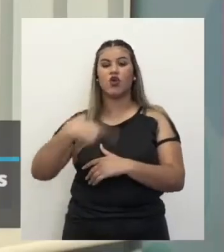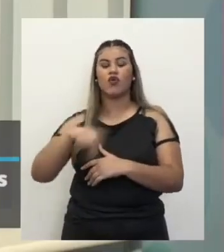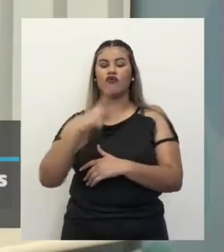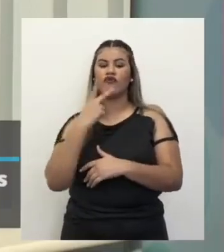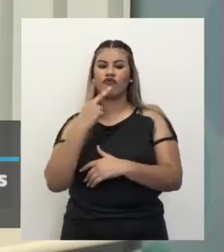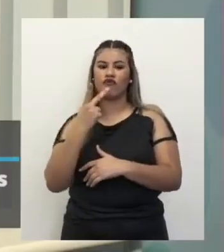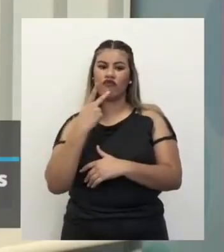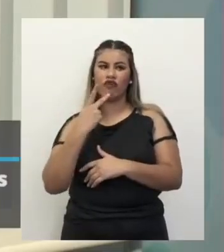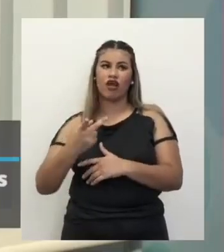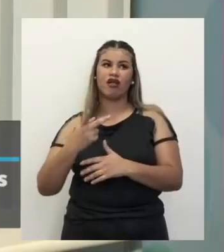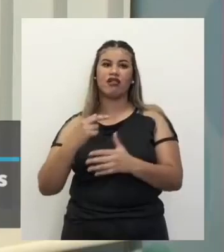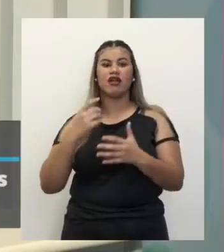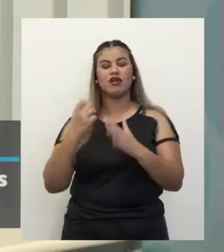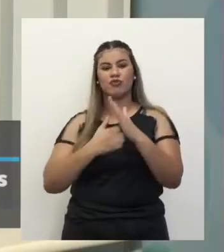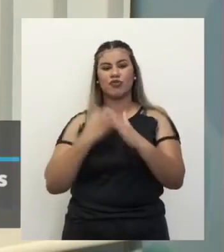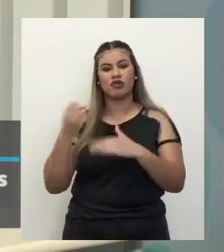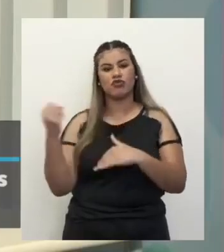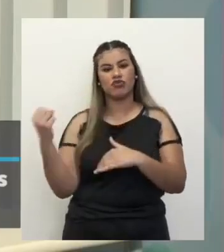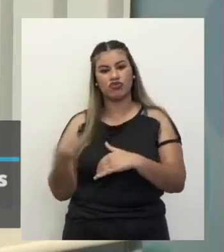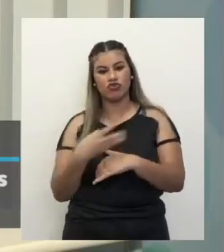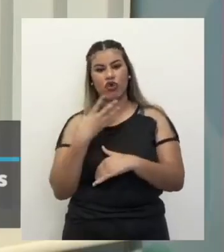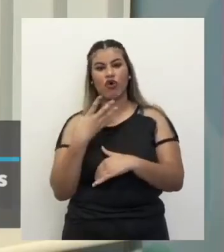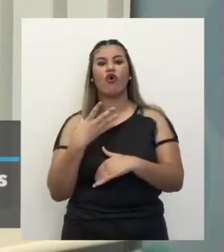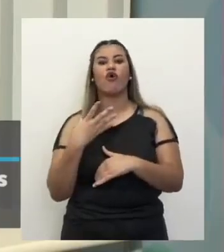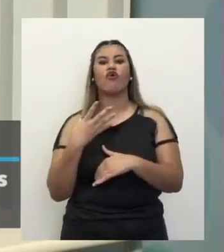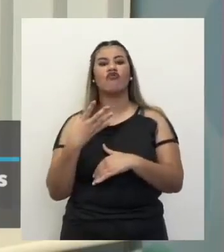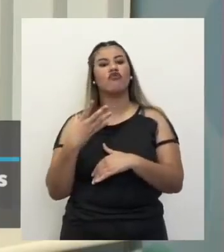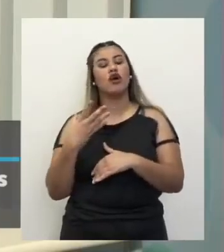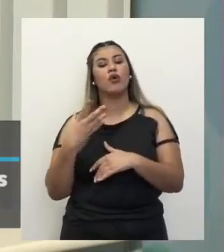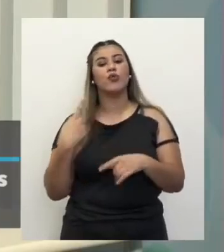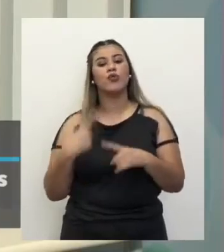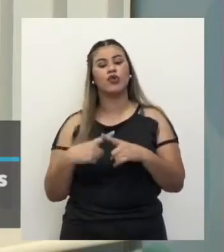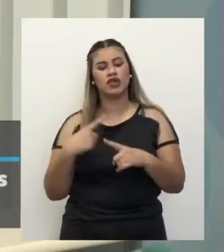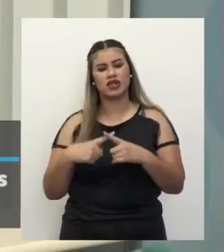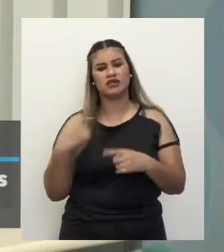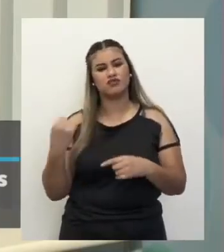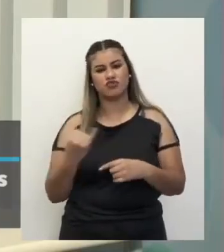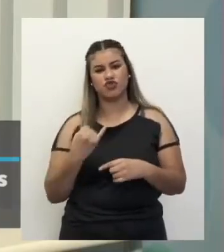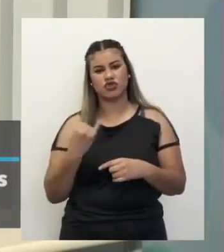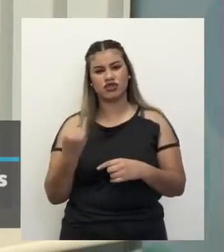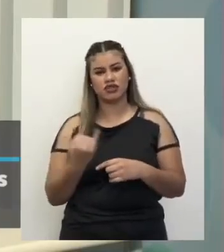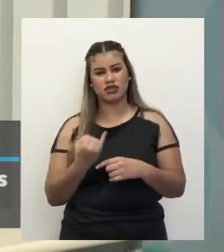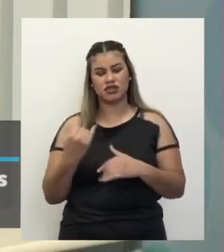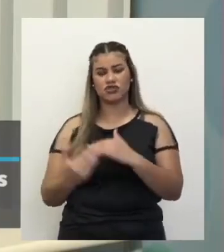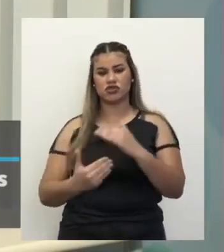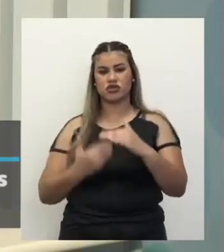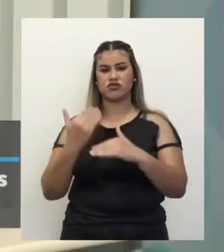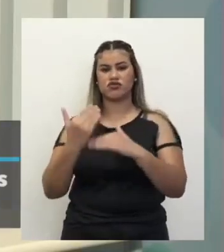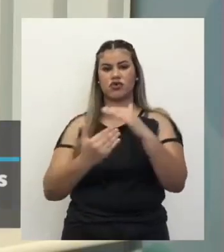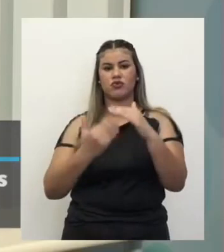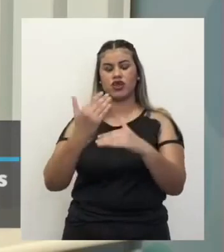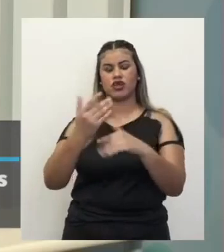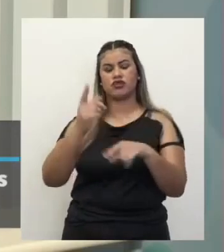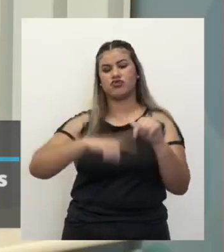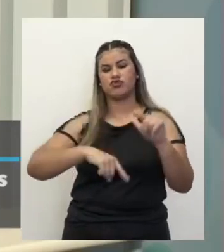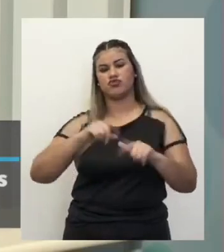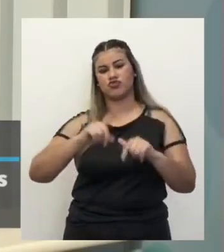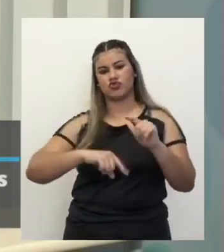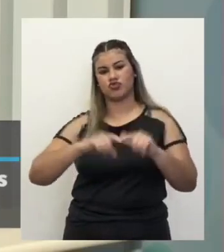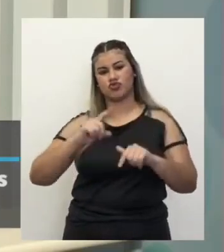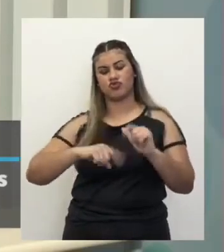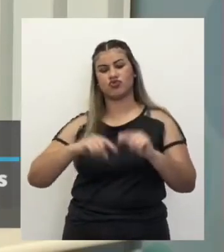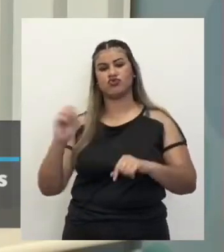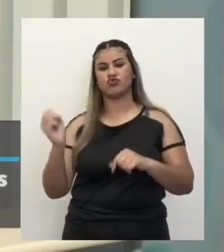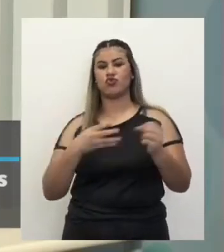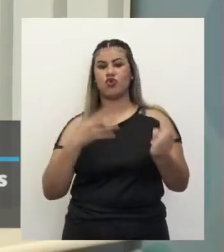de startups, porque é muito importante essa questão do desenvolvimento de produtos